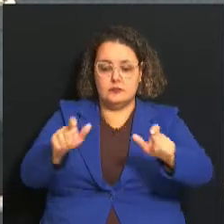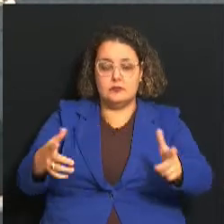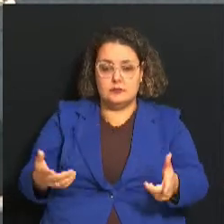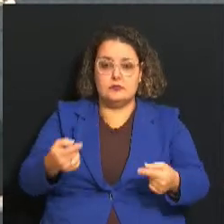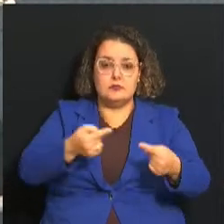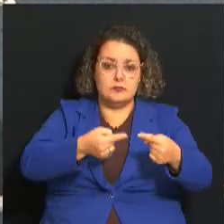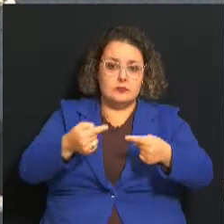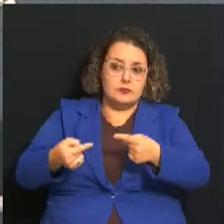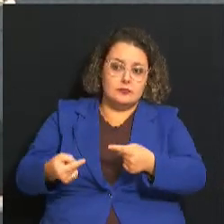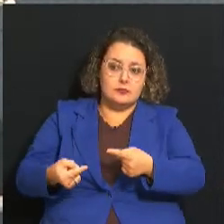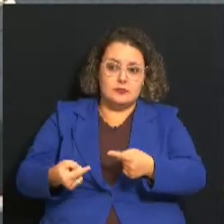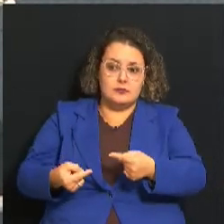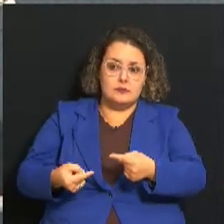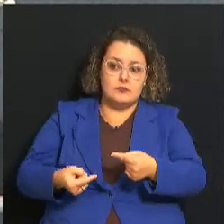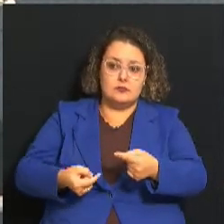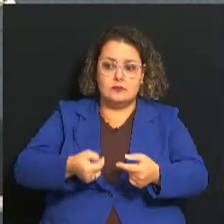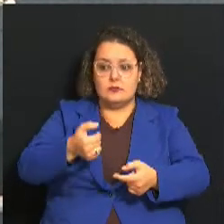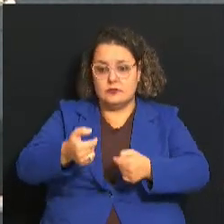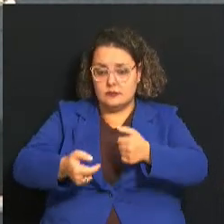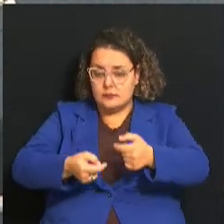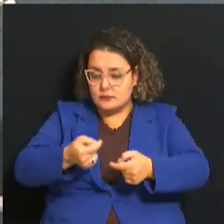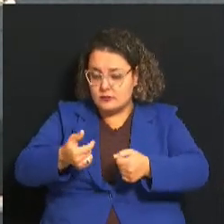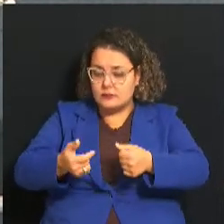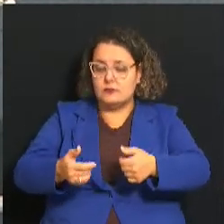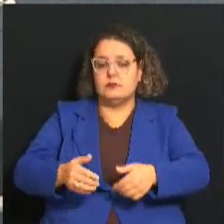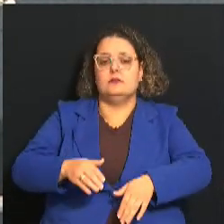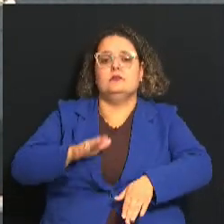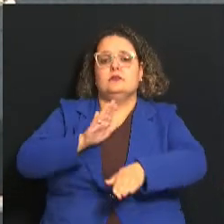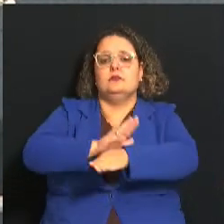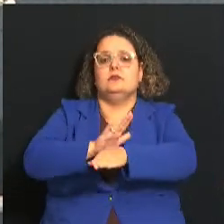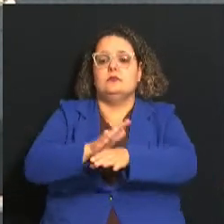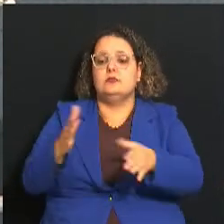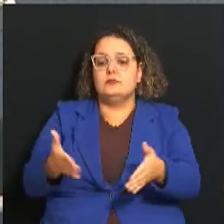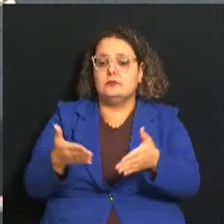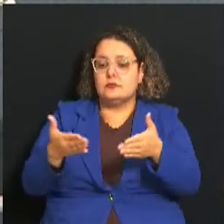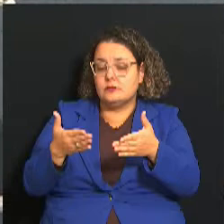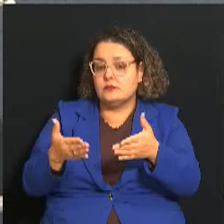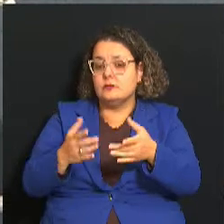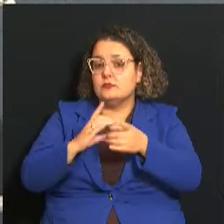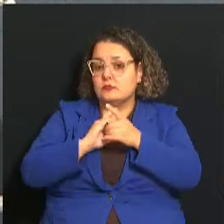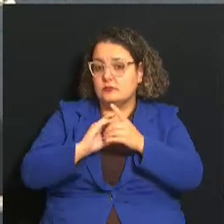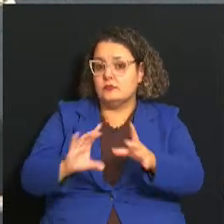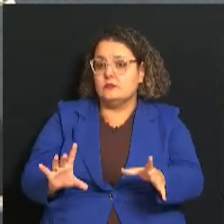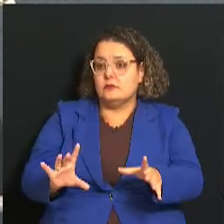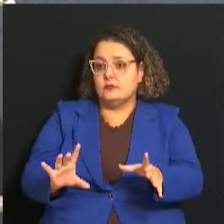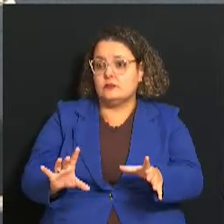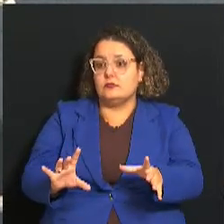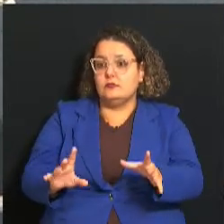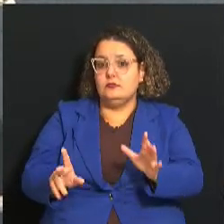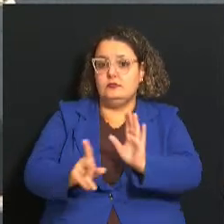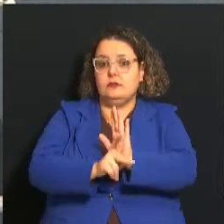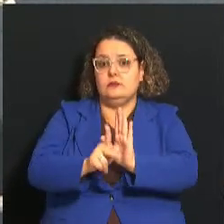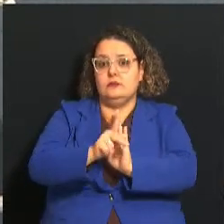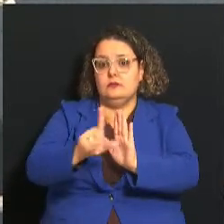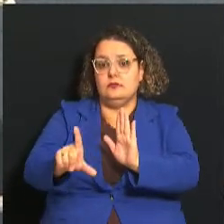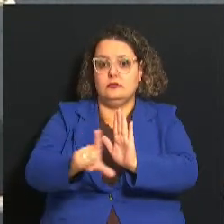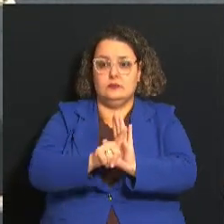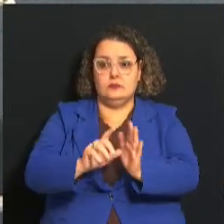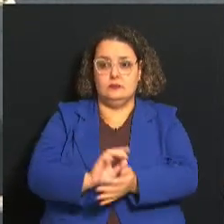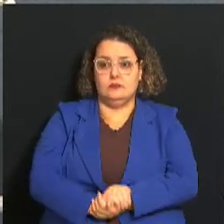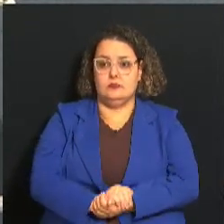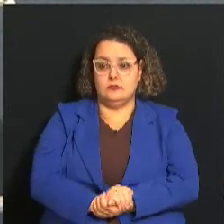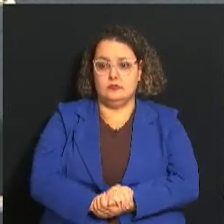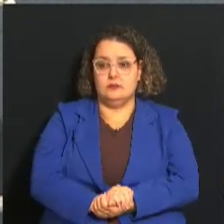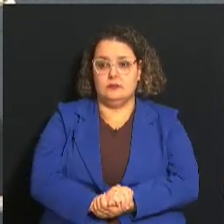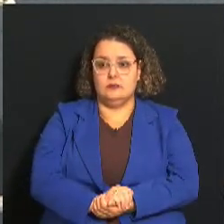forma um pouco mais colaborativa e democrática esses projetos de lei. Só na última gestão